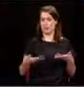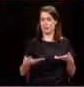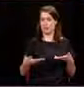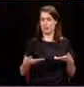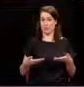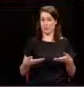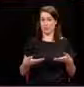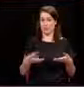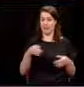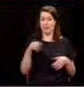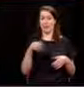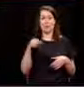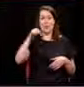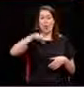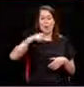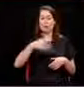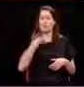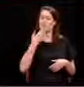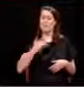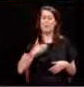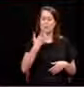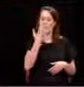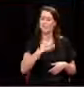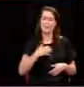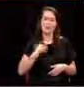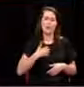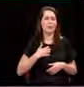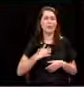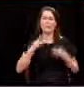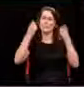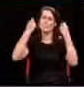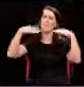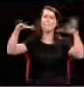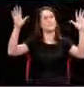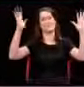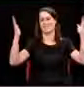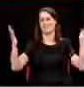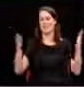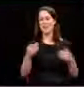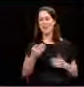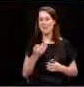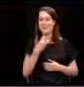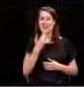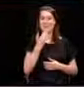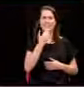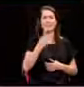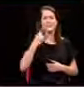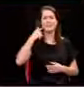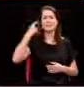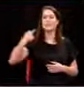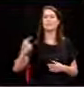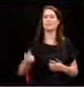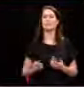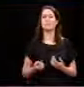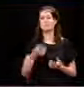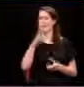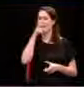eternamente cheios de orgulho e um agradecimento muito especial às pessoas que se